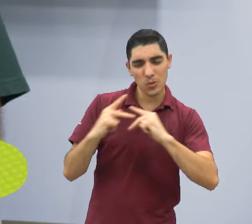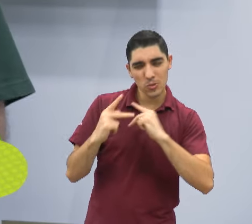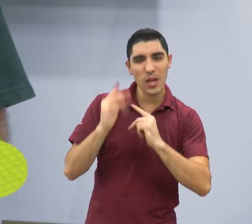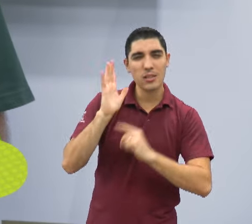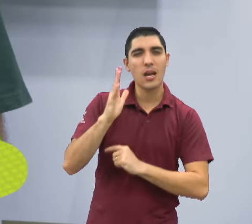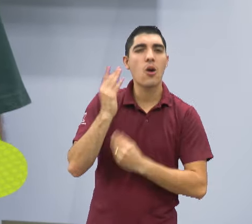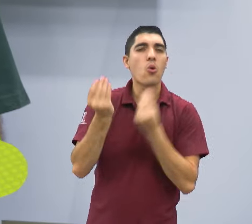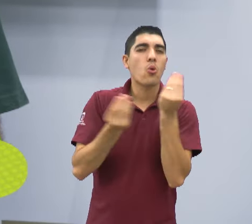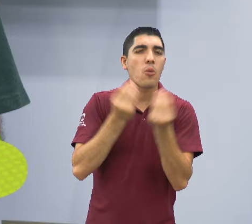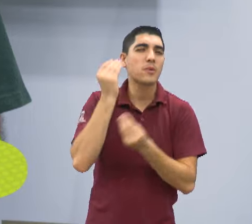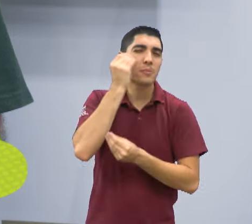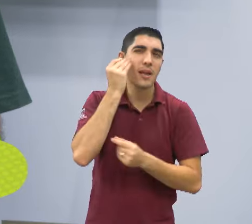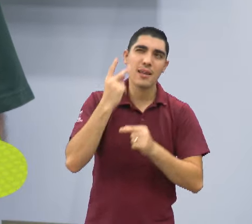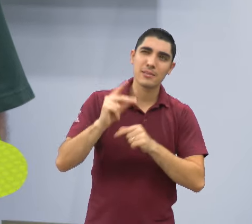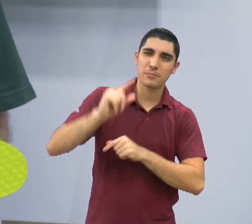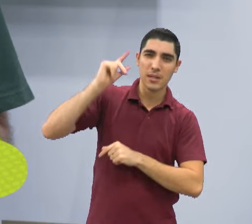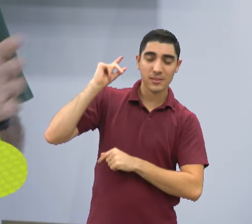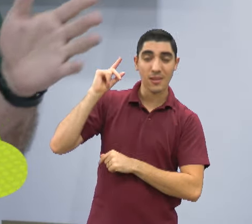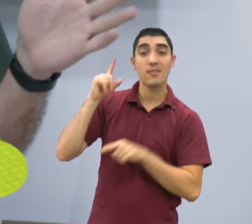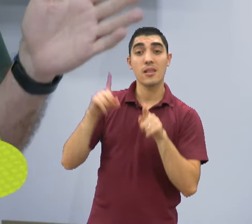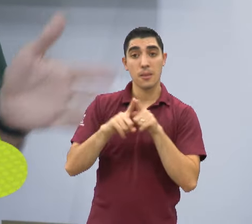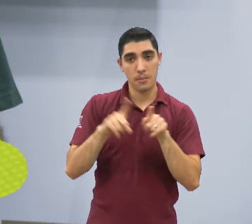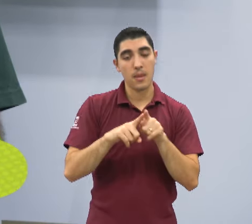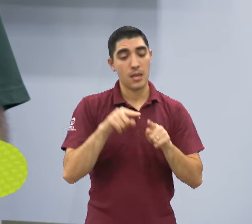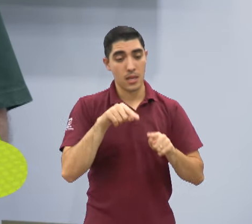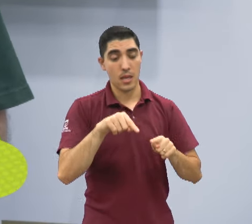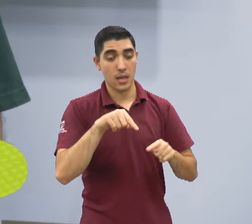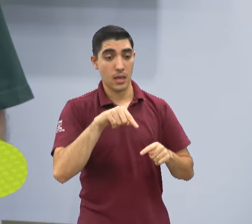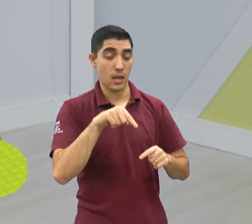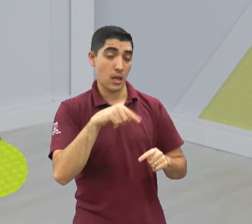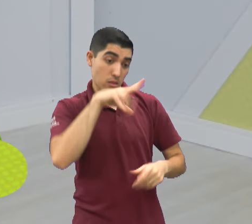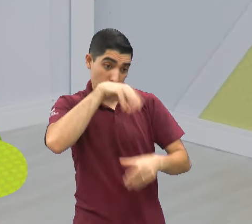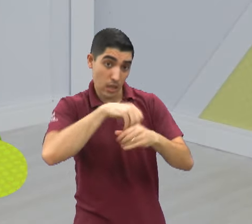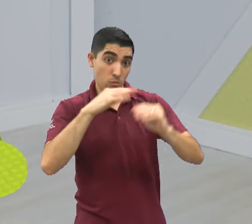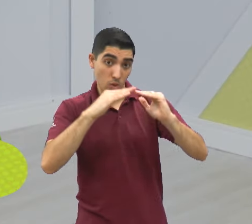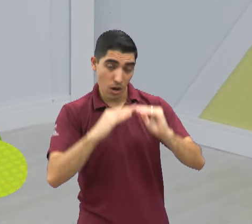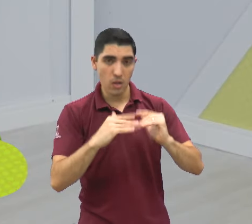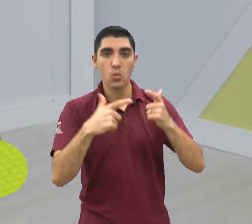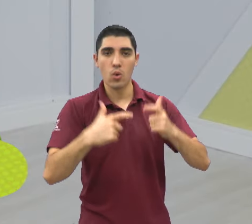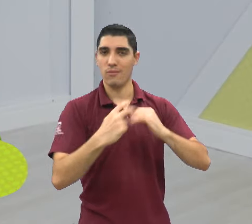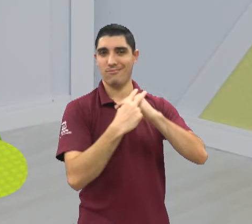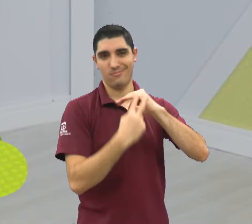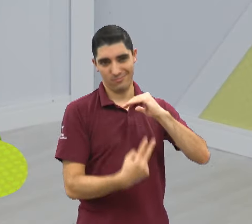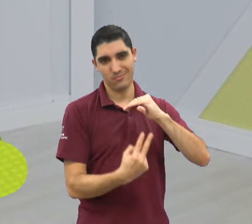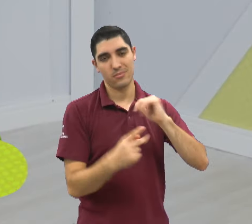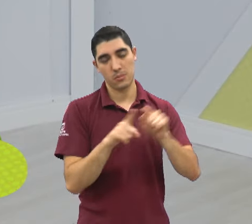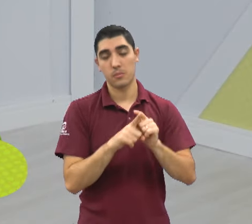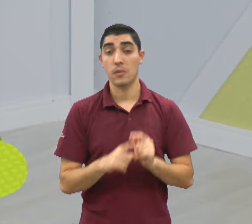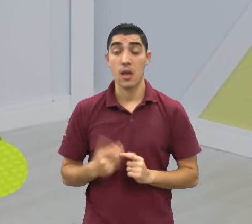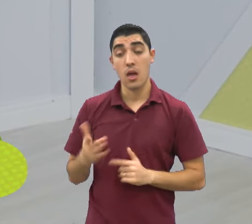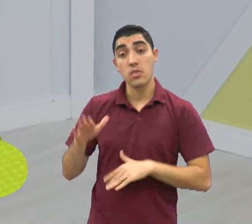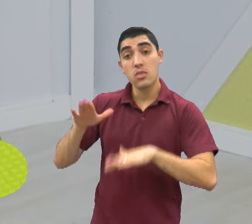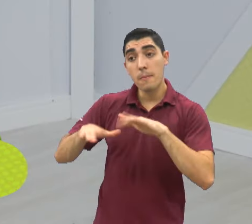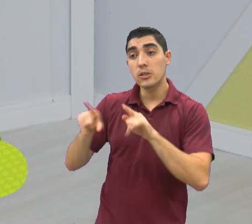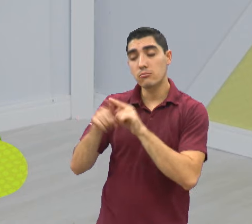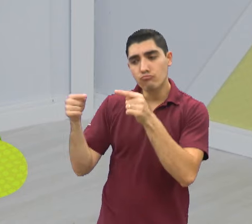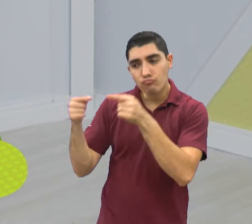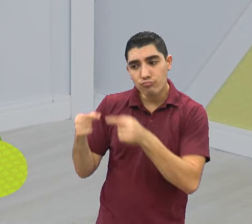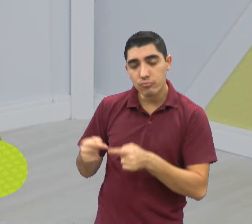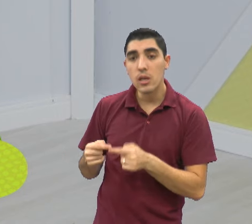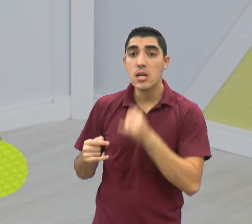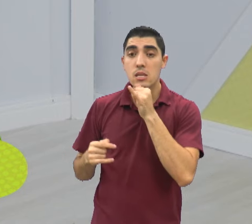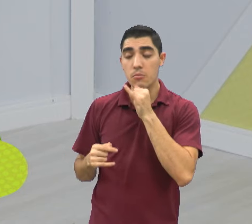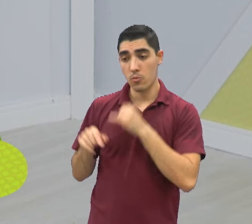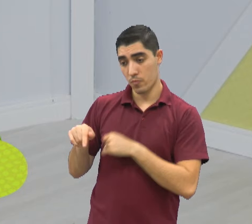e dos jogos esse ano aqui na Arena Farmaconde, favorecer o São José. É verdade, tudo depende de encaixe, né? Por exemplo, Franca e Paulistano,